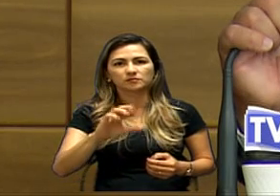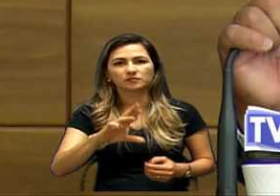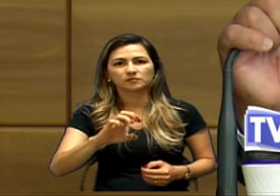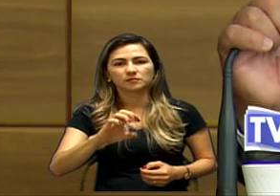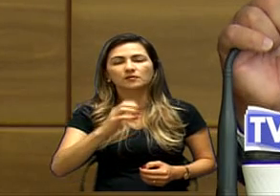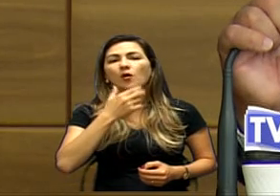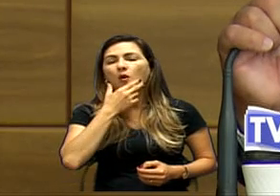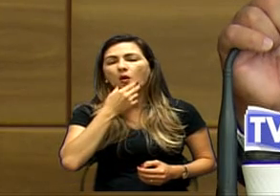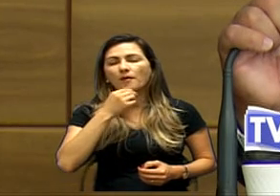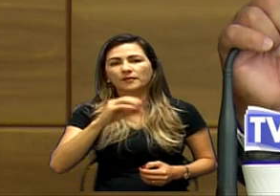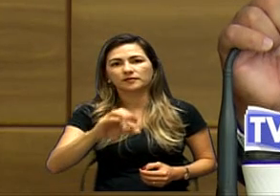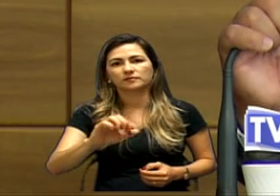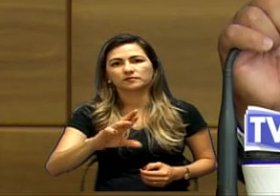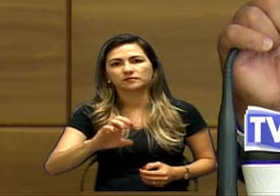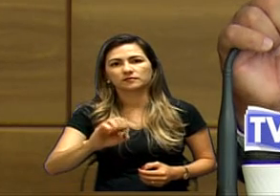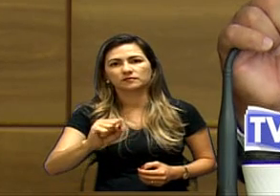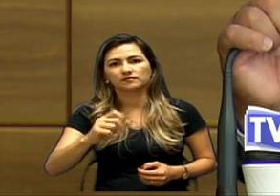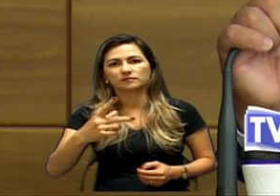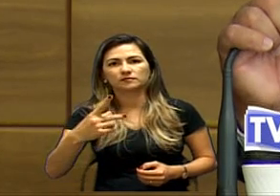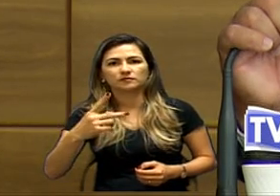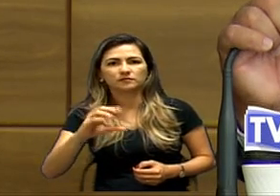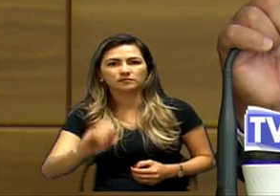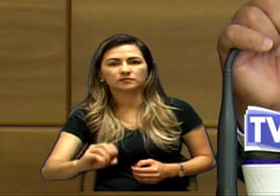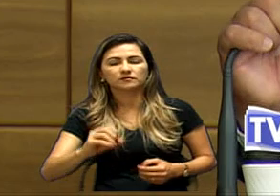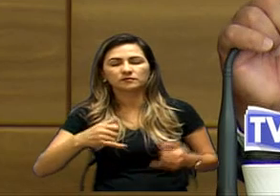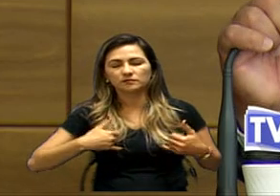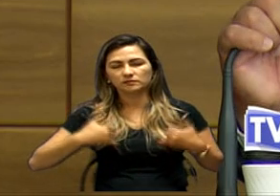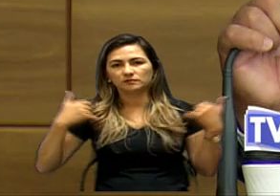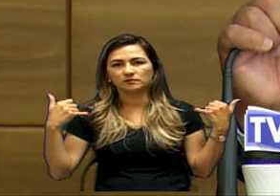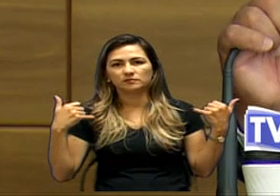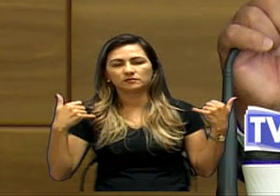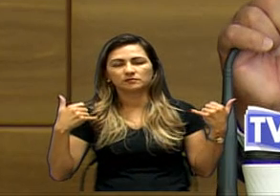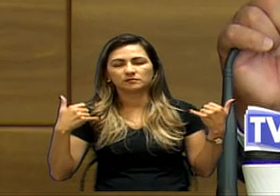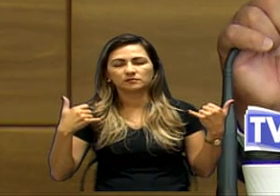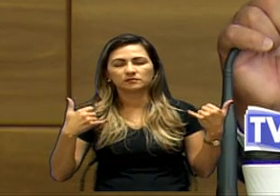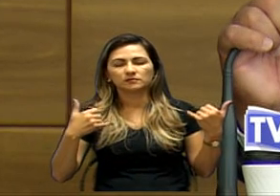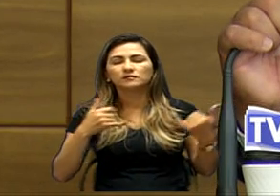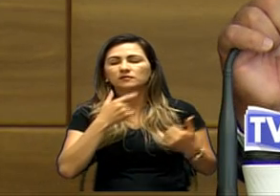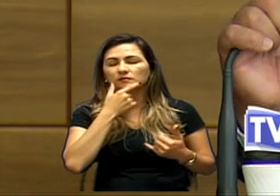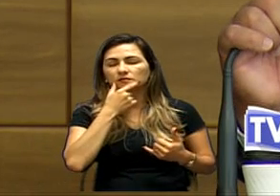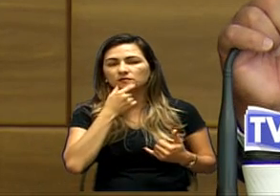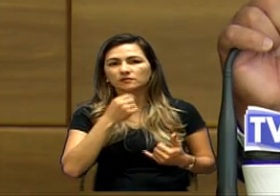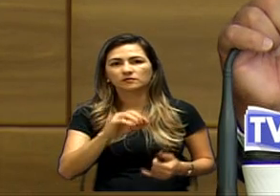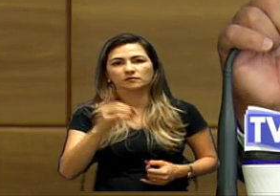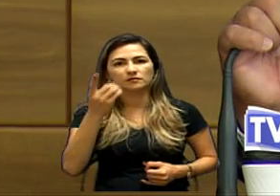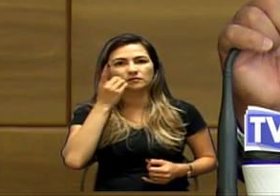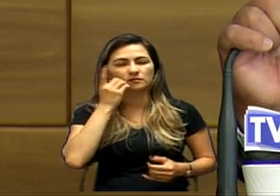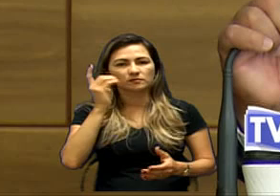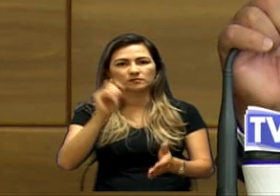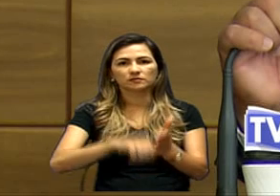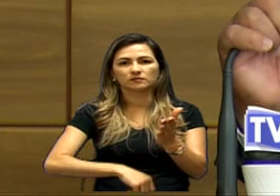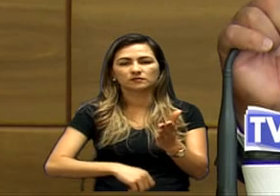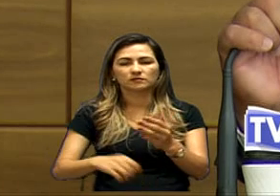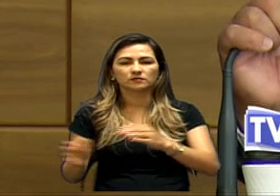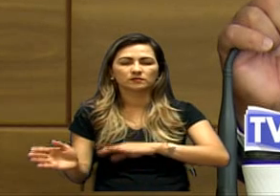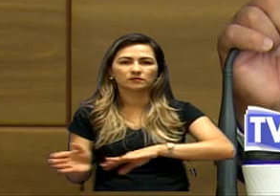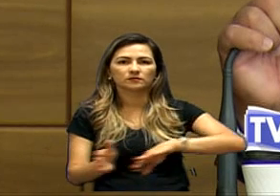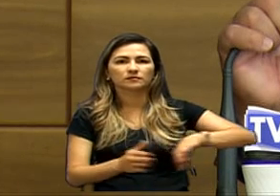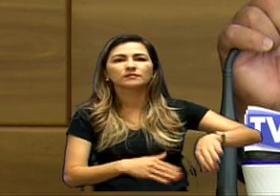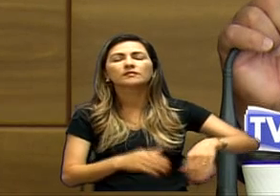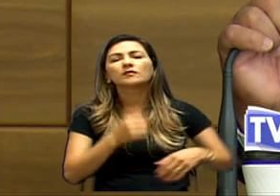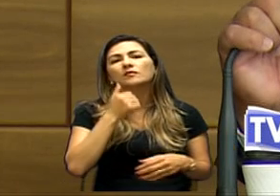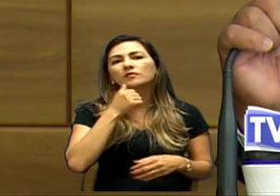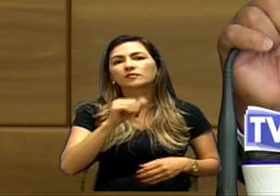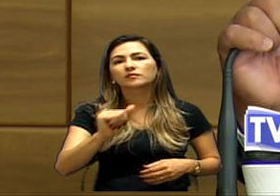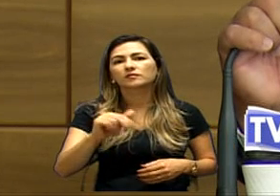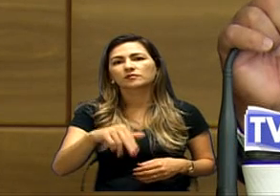17 de outubro. Votos do vereador Fernando Dini. Votos e congratulações a Gabriel Loures de Paula Leite e Ana Carolina